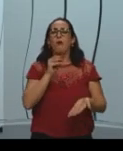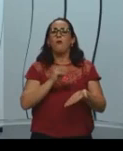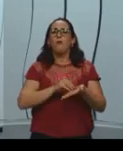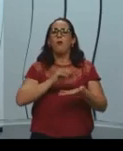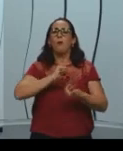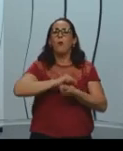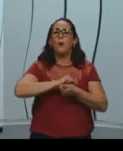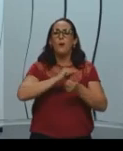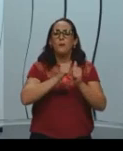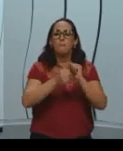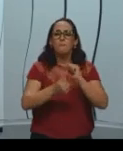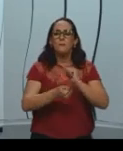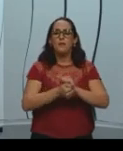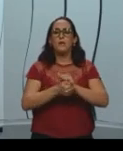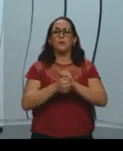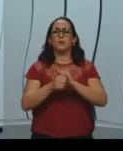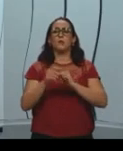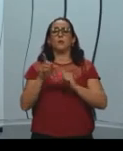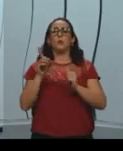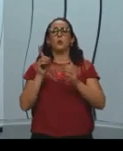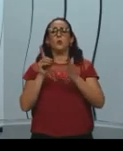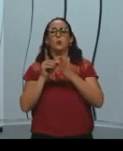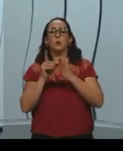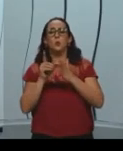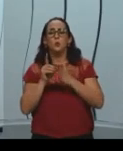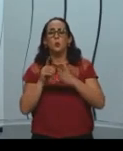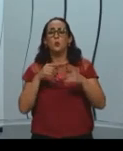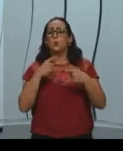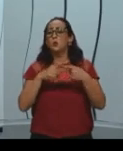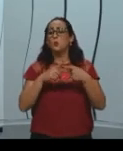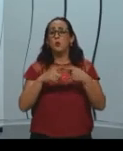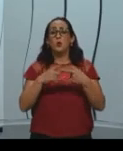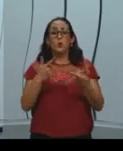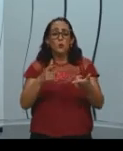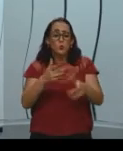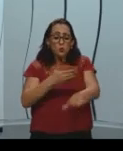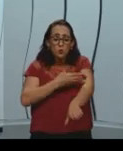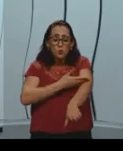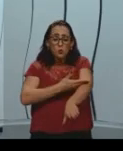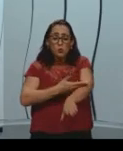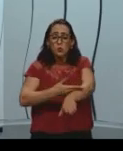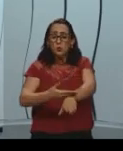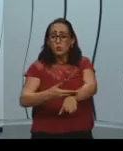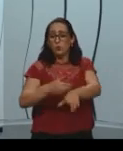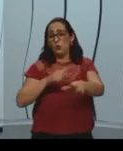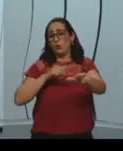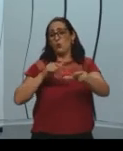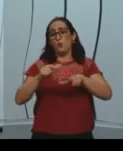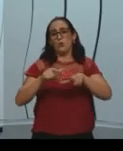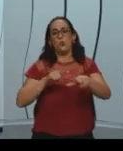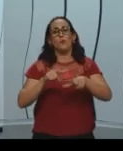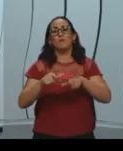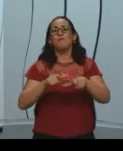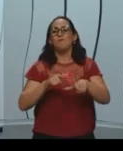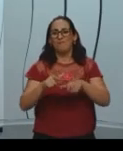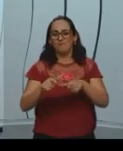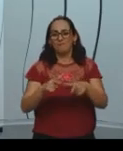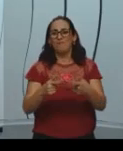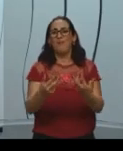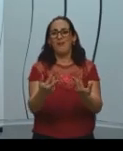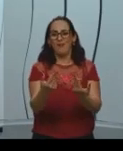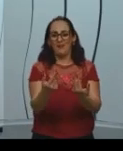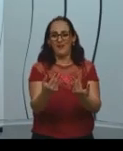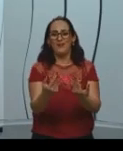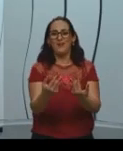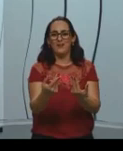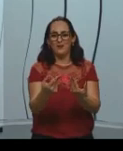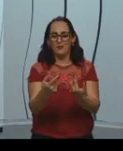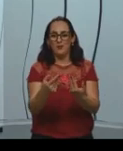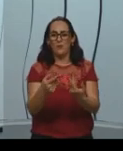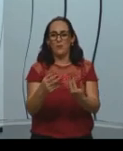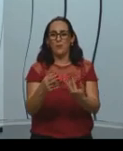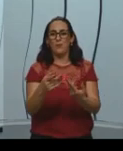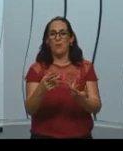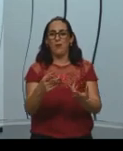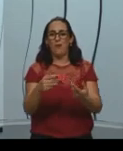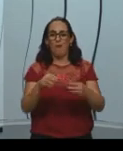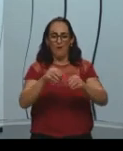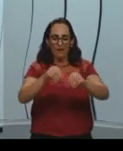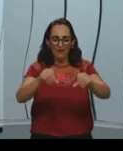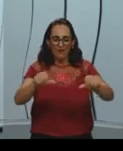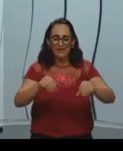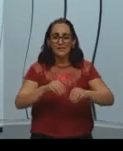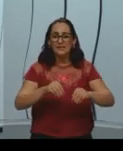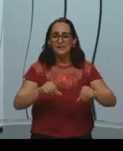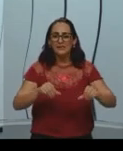não estavam acostumados com o trabalho compulsório. Geralmente, o que eles produziam era para viver. Esse trabalho de fazer, para ter,